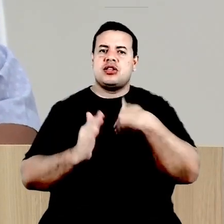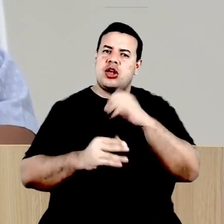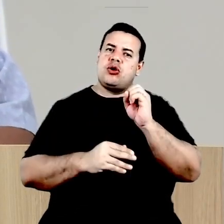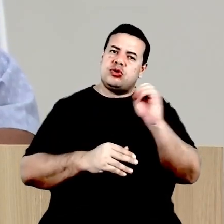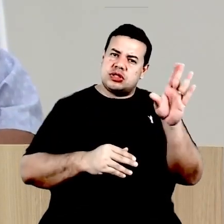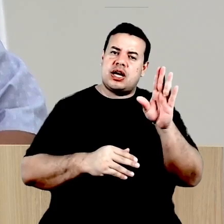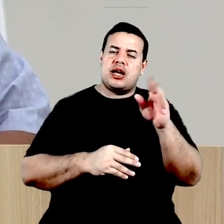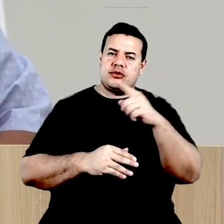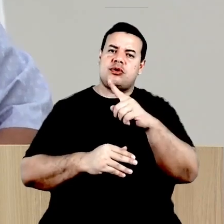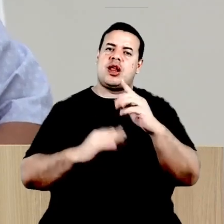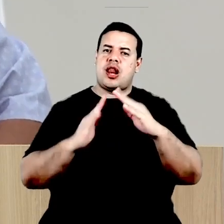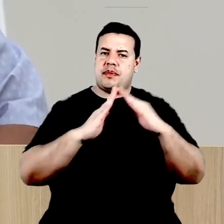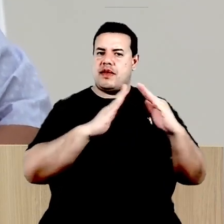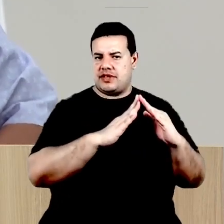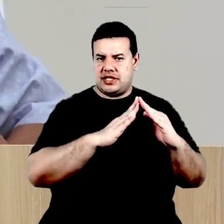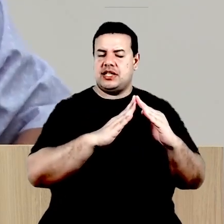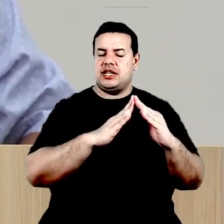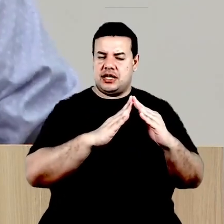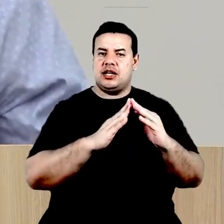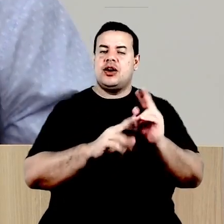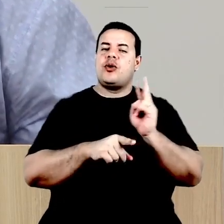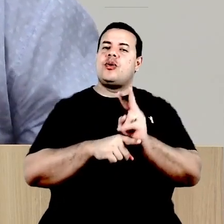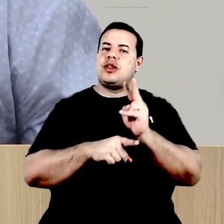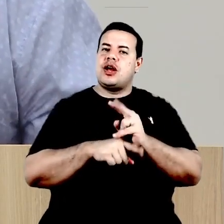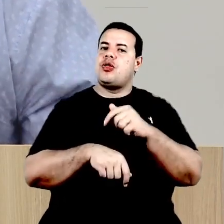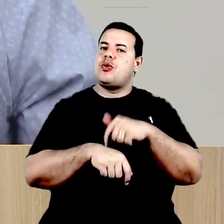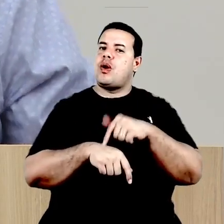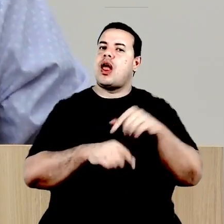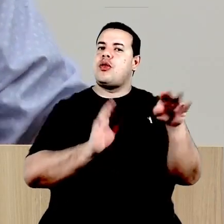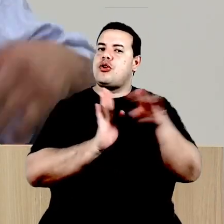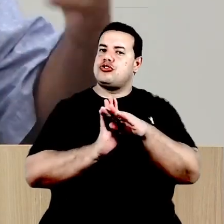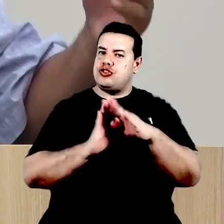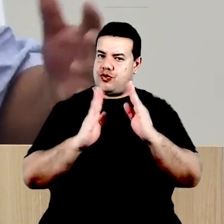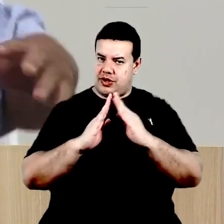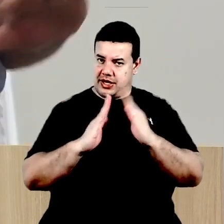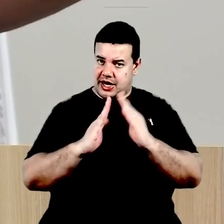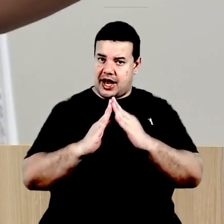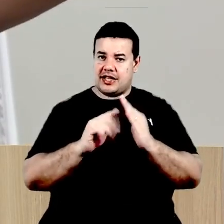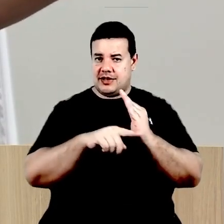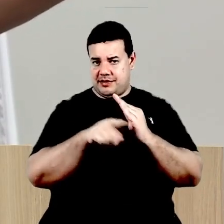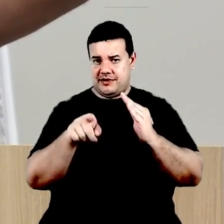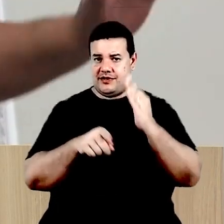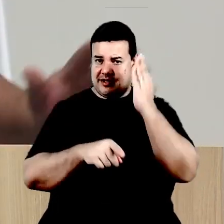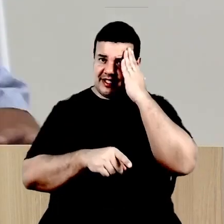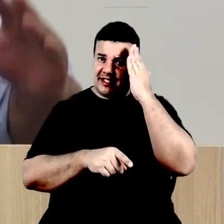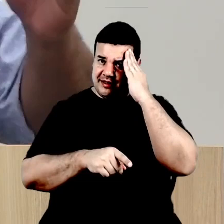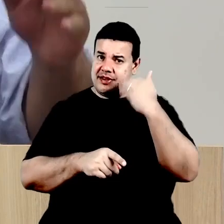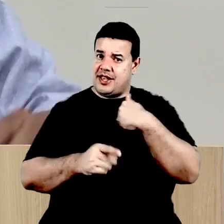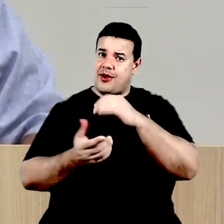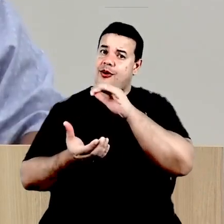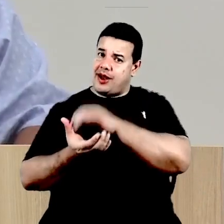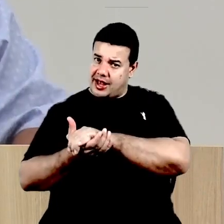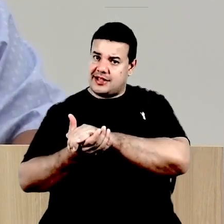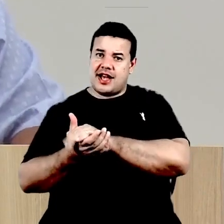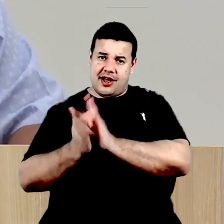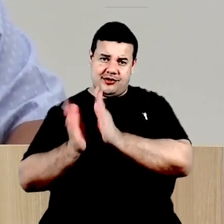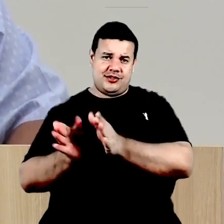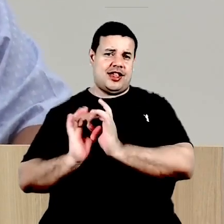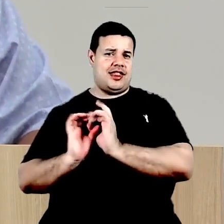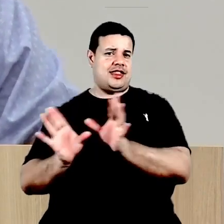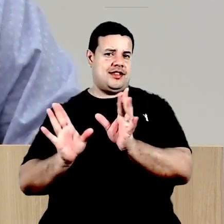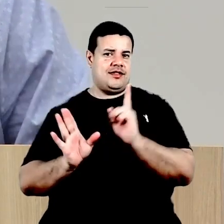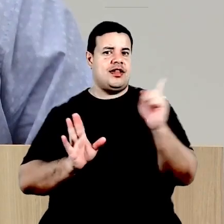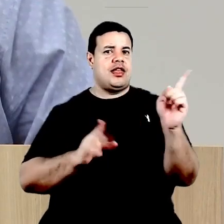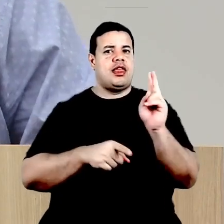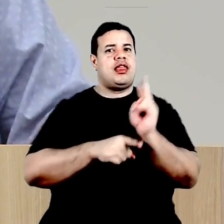mora minha vizinha ela fica cuidando até o horário que eu chego em casa para vocês terem uma ideia já sou casado emancipado mas às vezes eu chego tarde